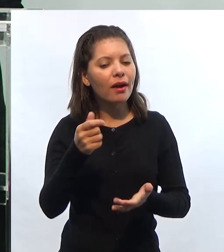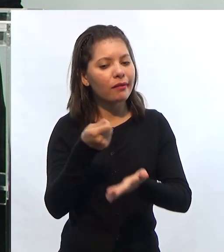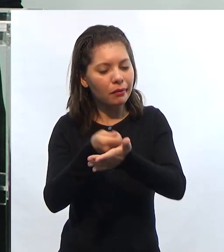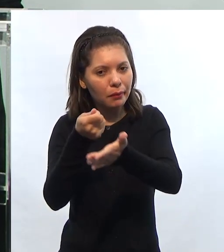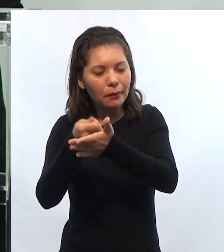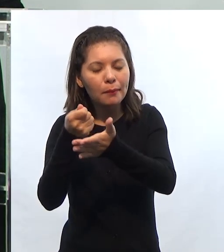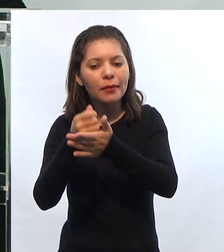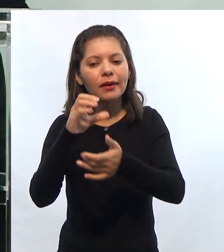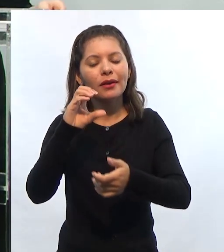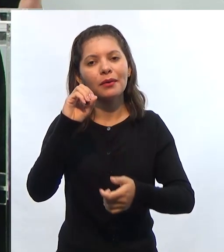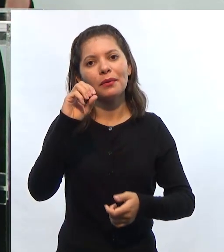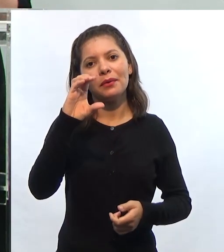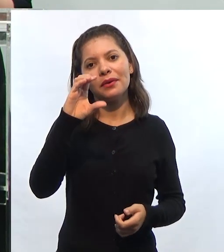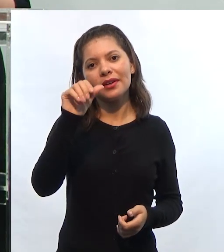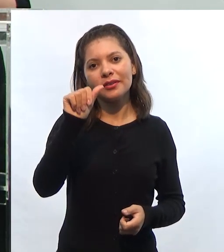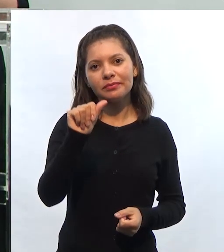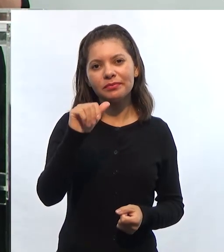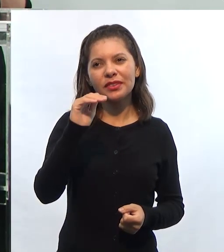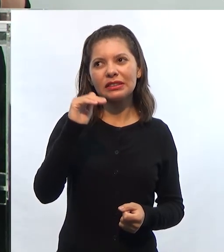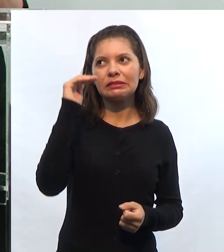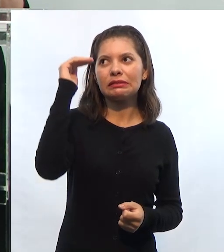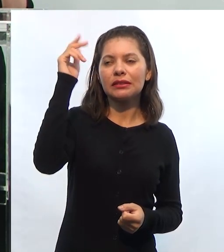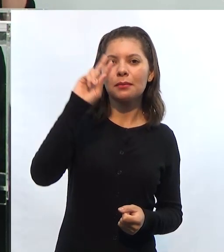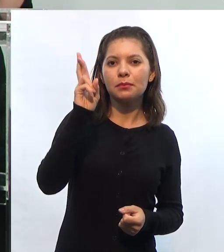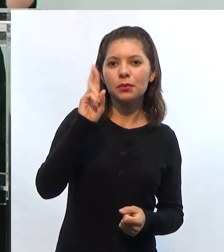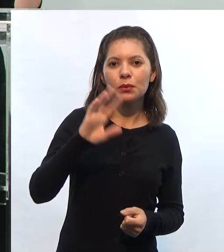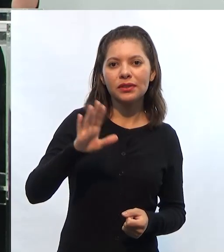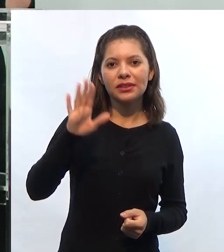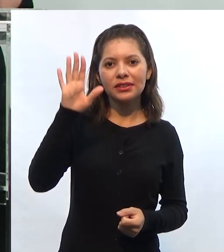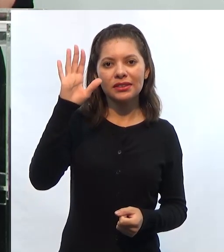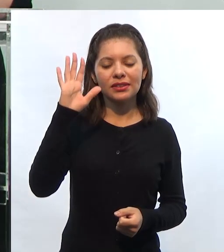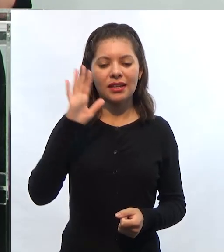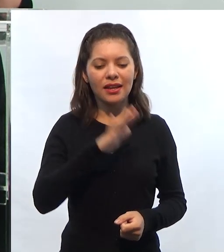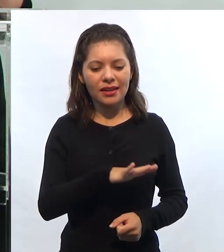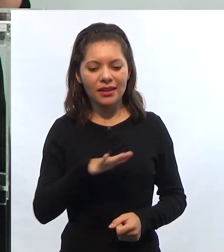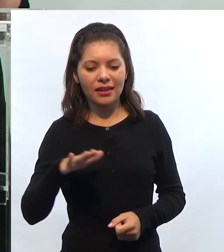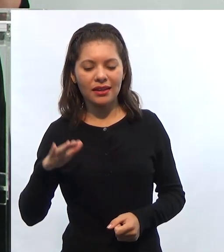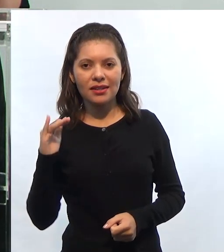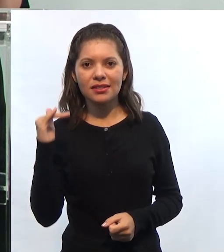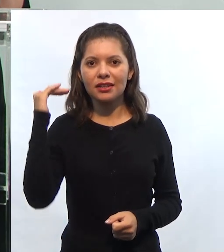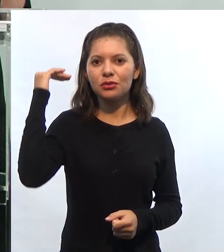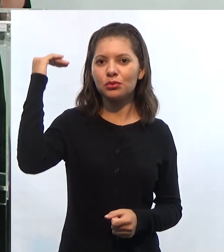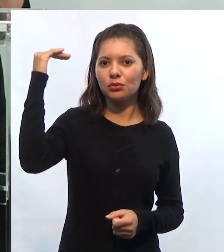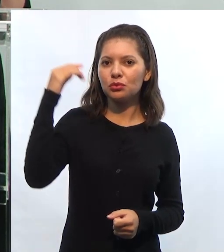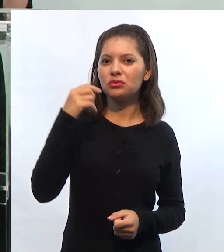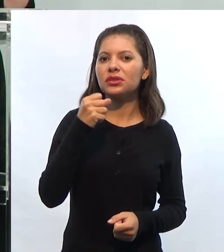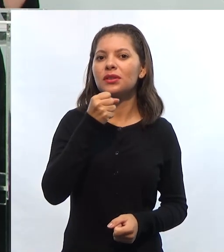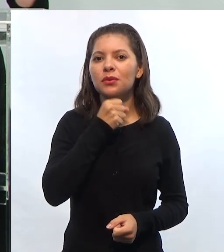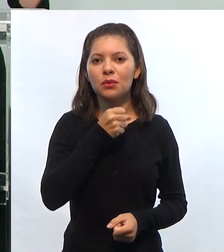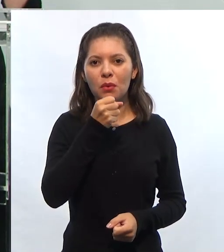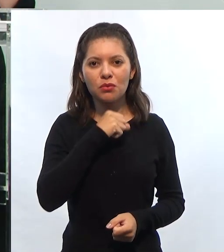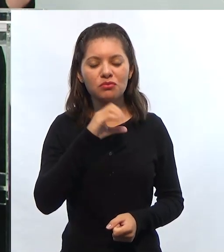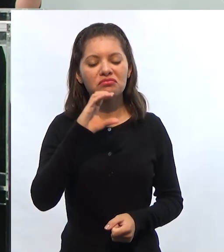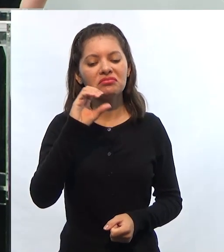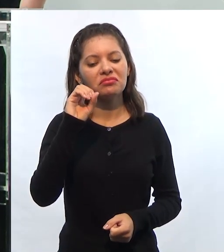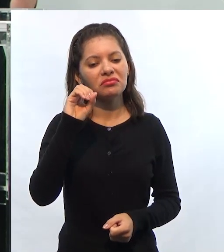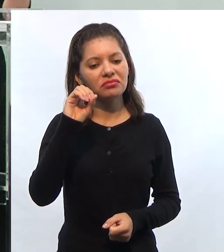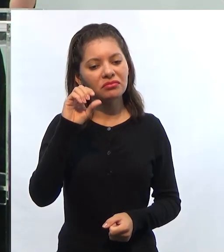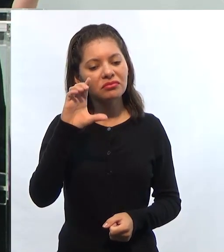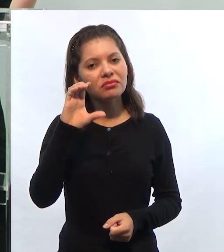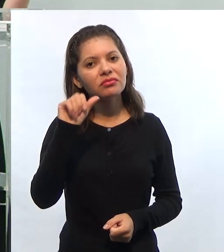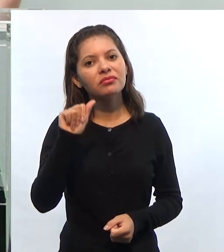com muita renda, e ele atinge crianças, adultos, idosos. Ela